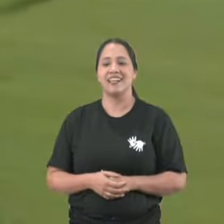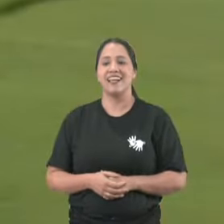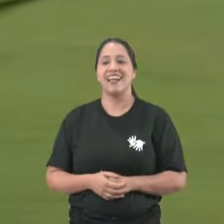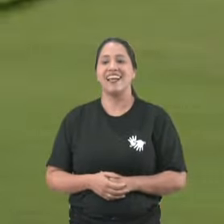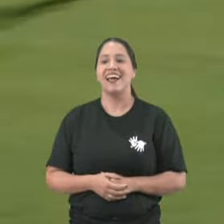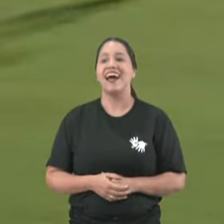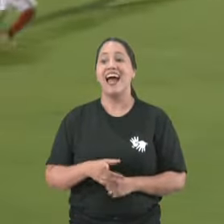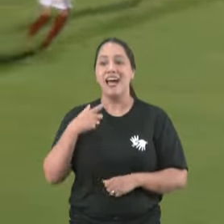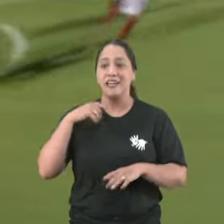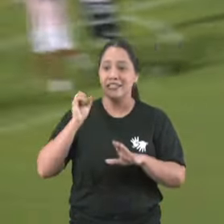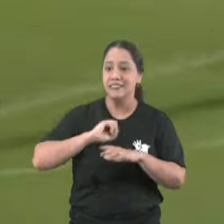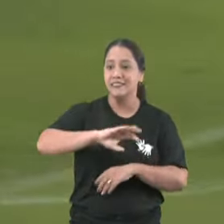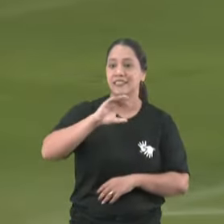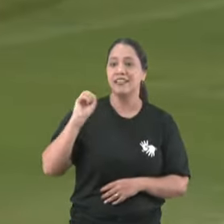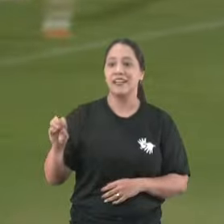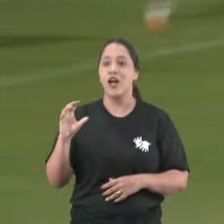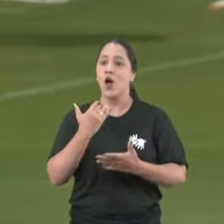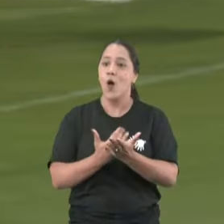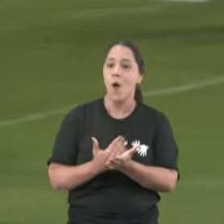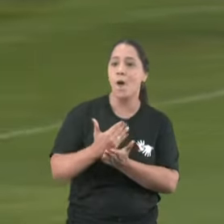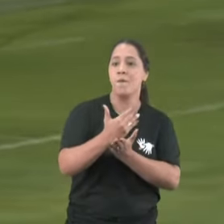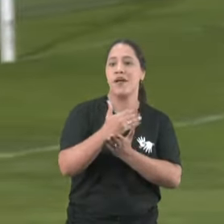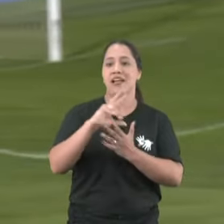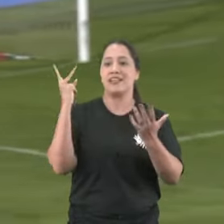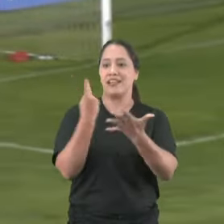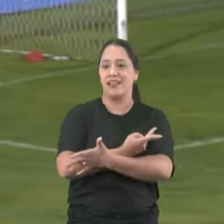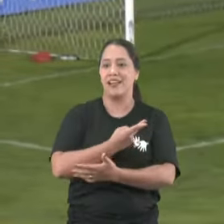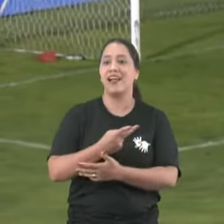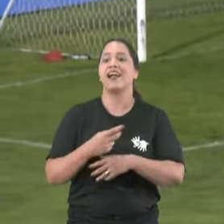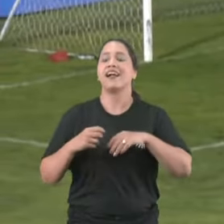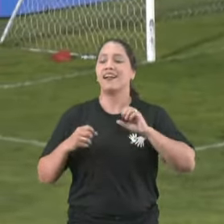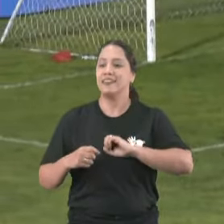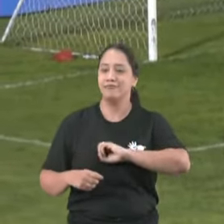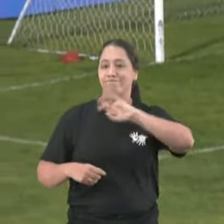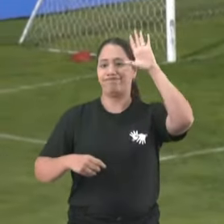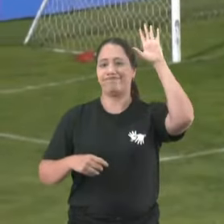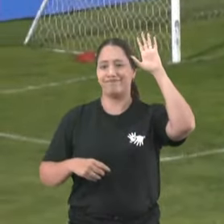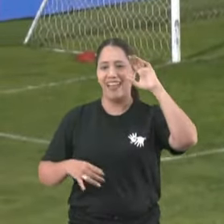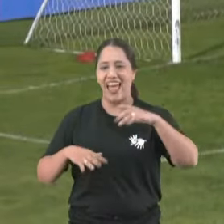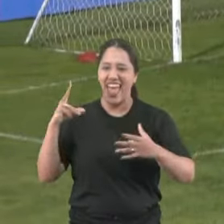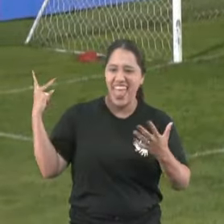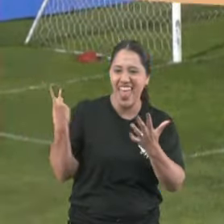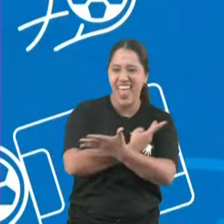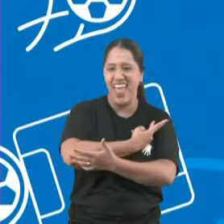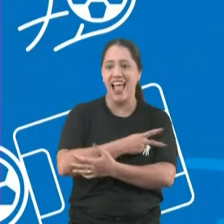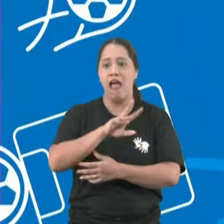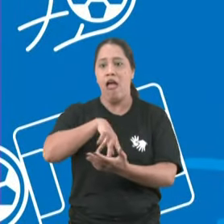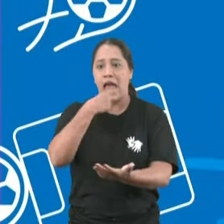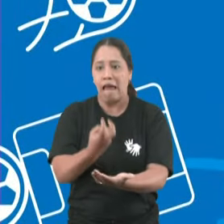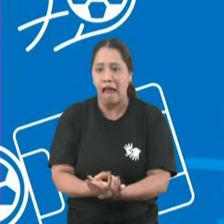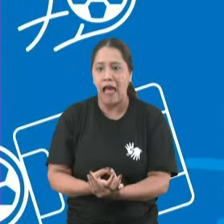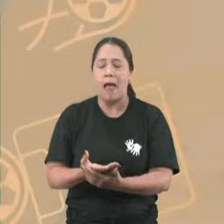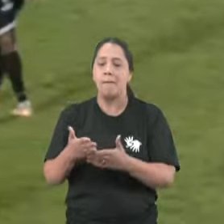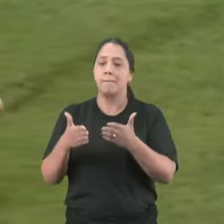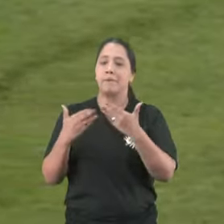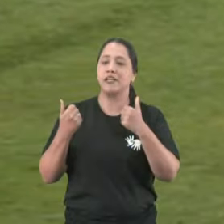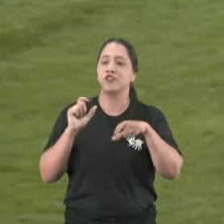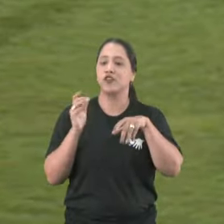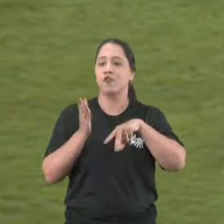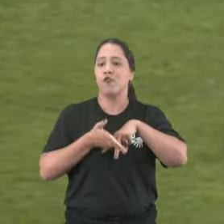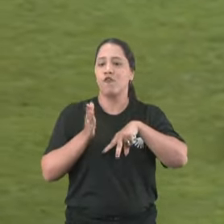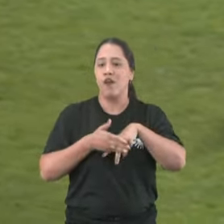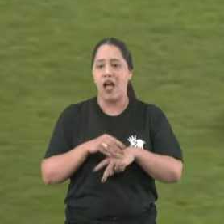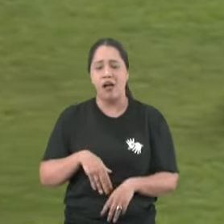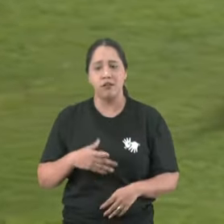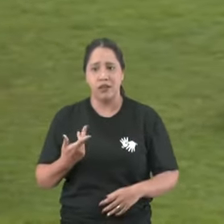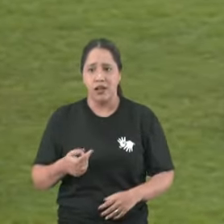Numa jogada que começa num erro de passe do Léo Pereira, e assim que ele erra, ele cai pedindo a falta. O Wagner olhou